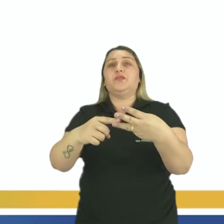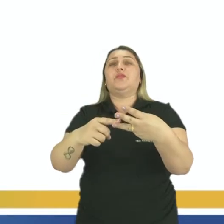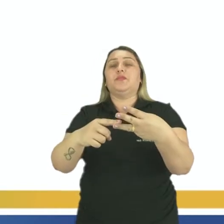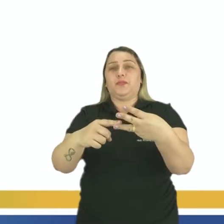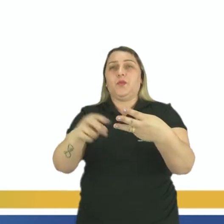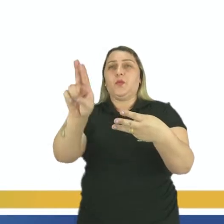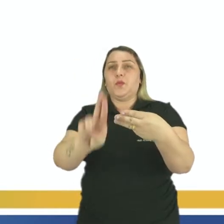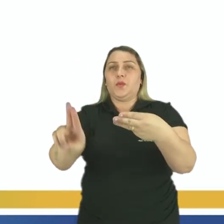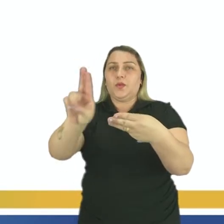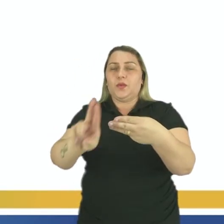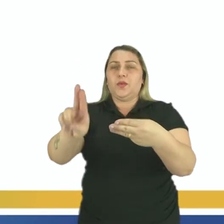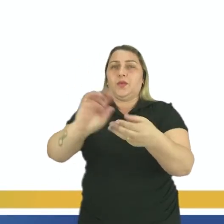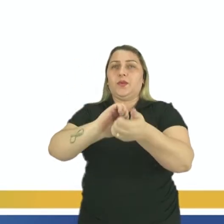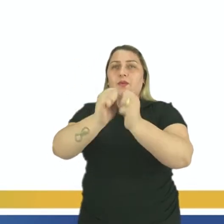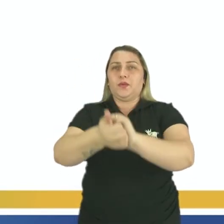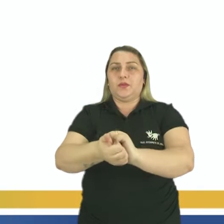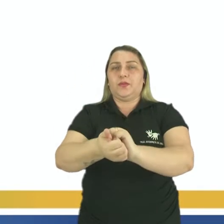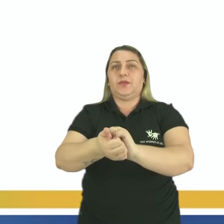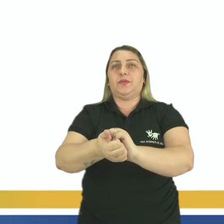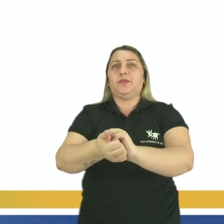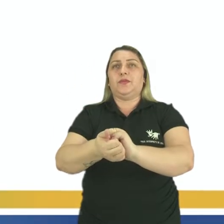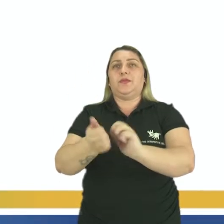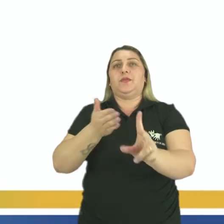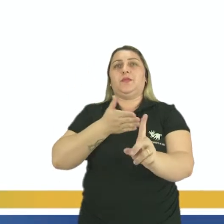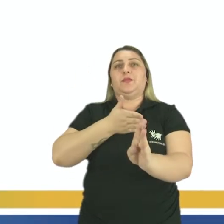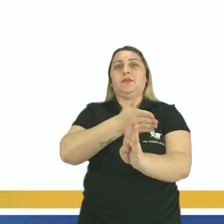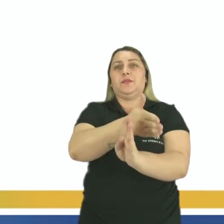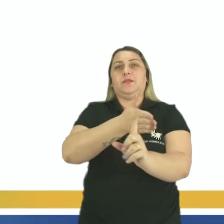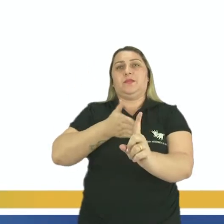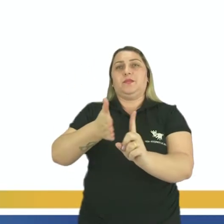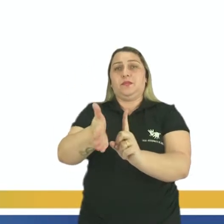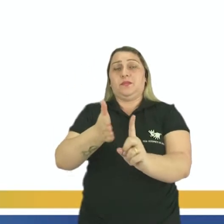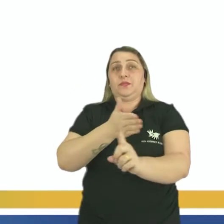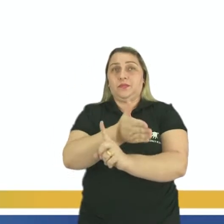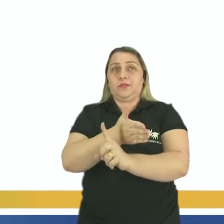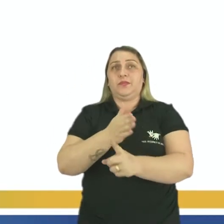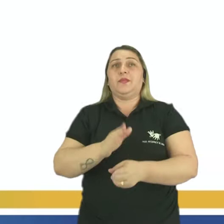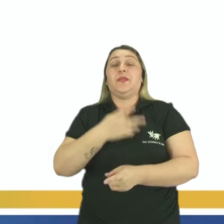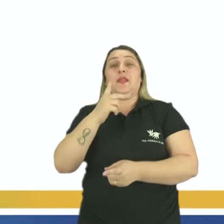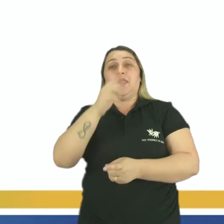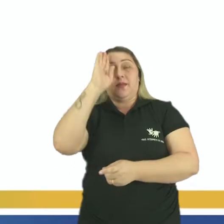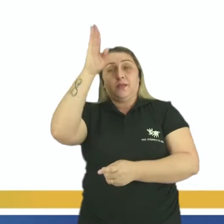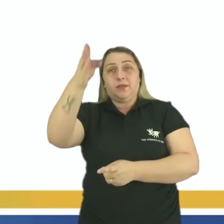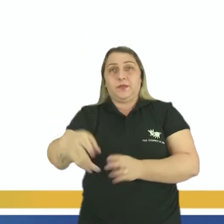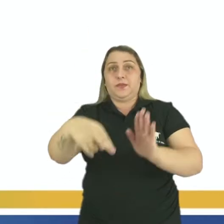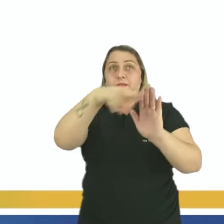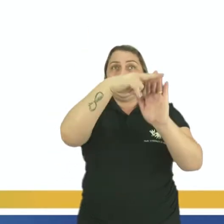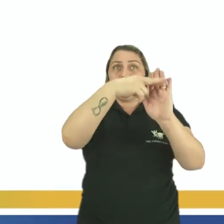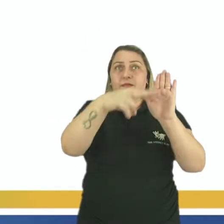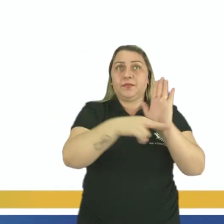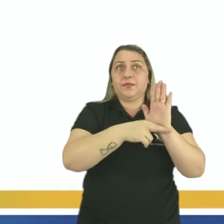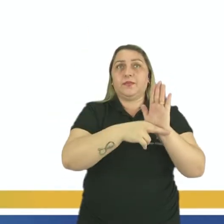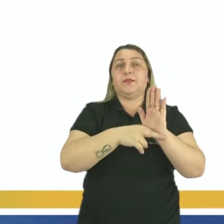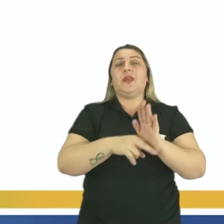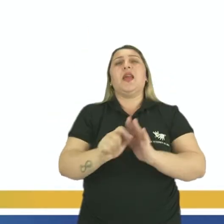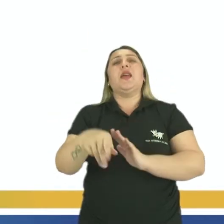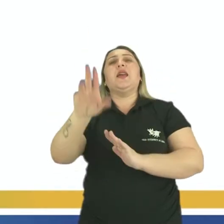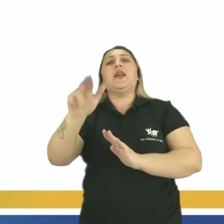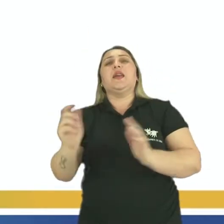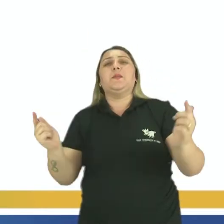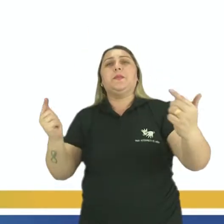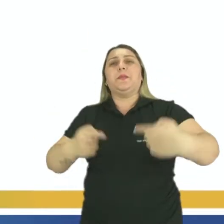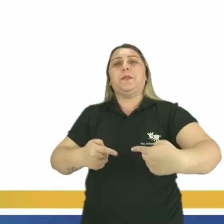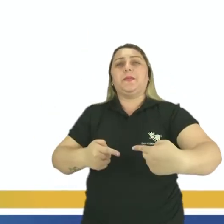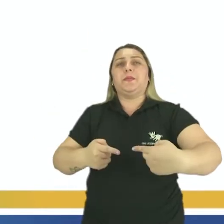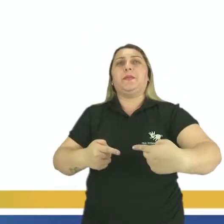armas usadas nessa modalidade, E a gente vai falar sobre as principais regras. Quem